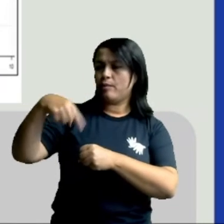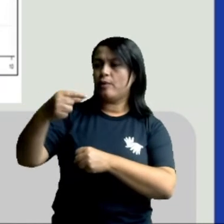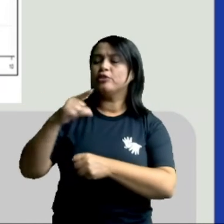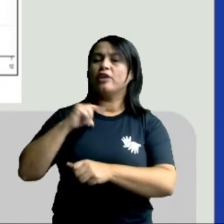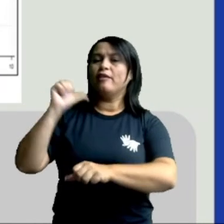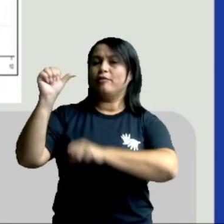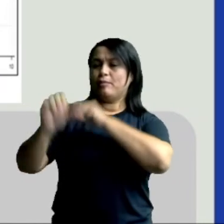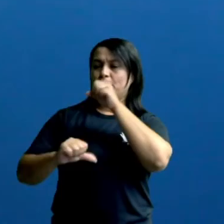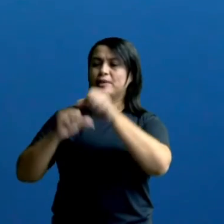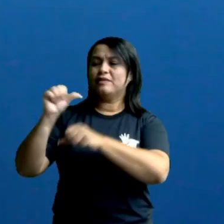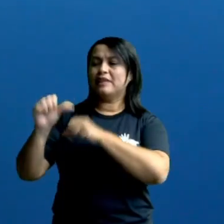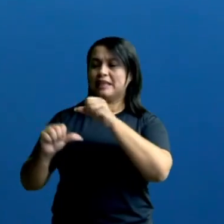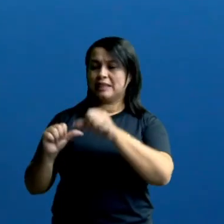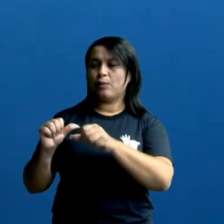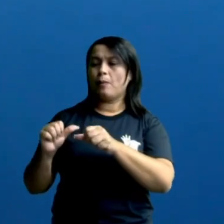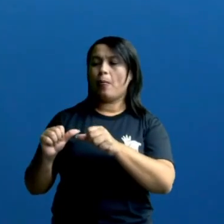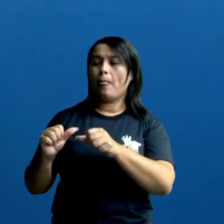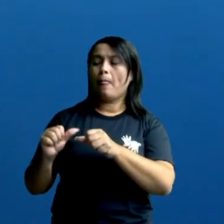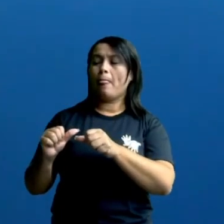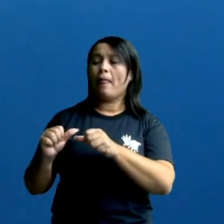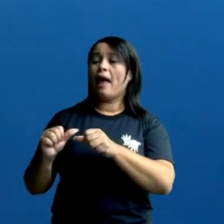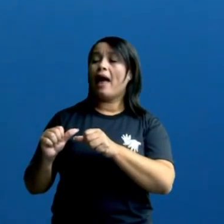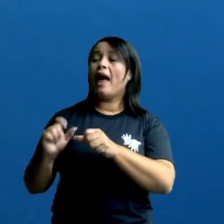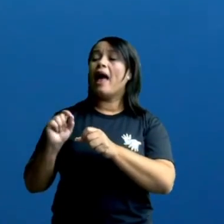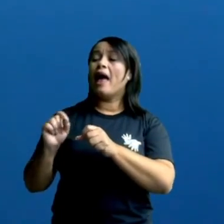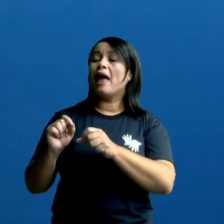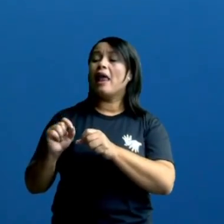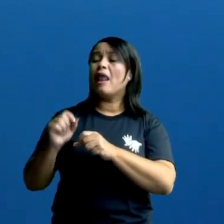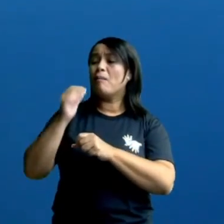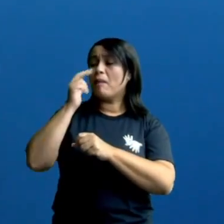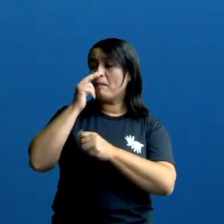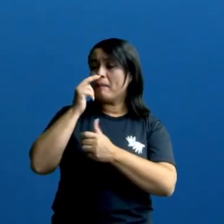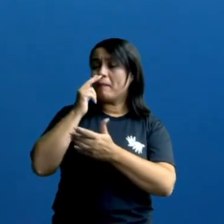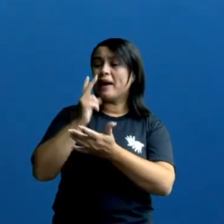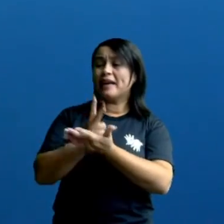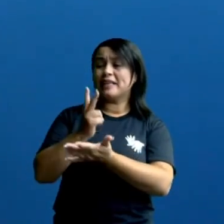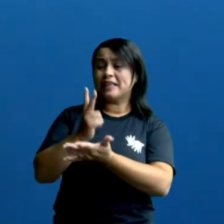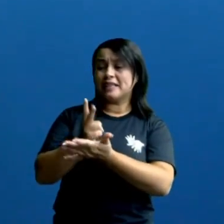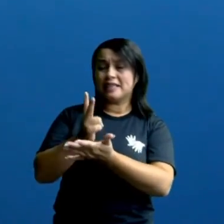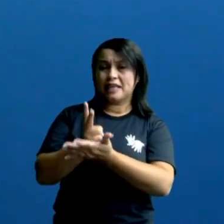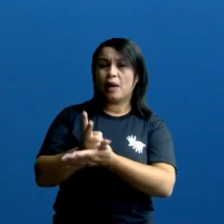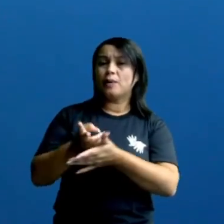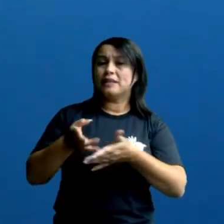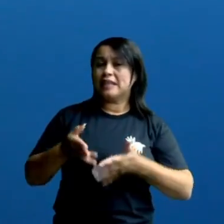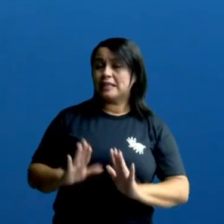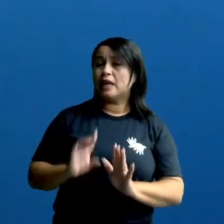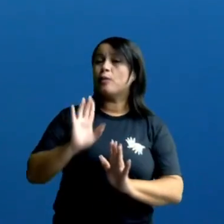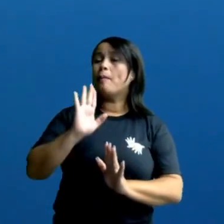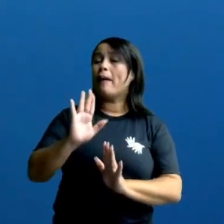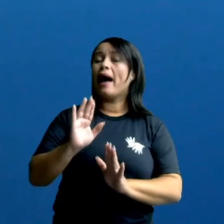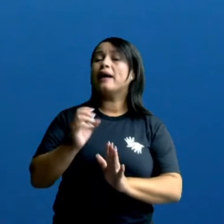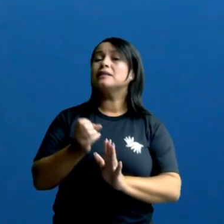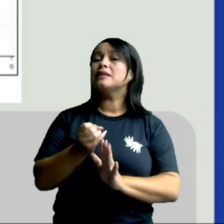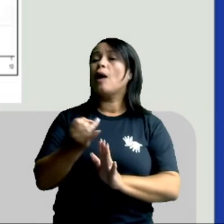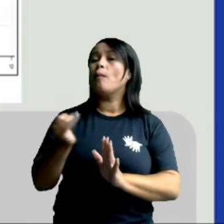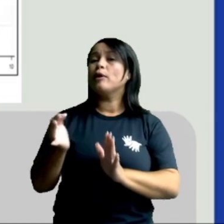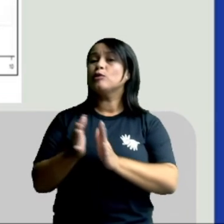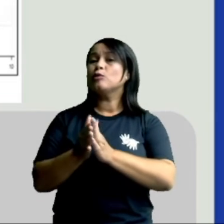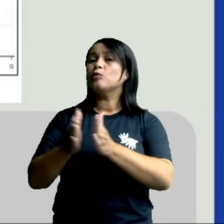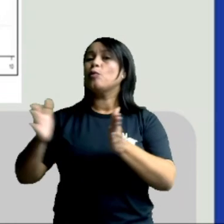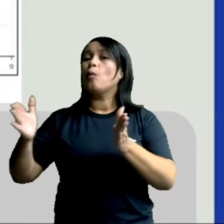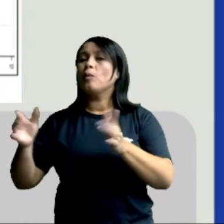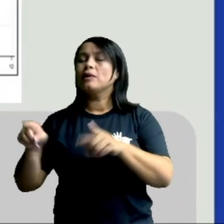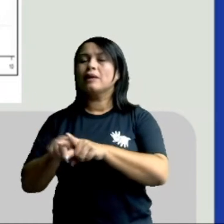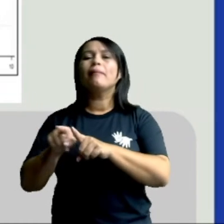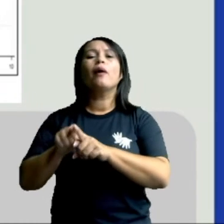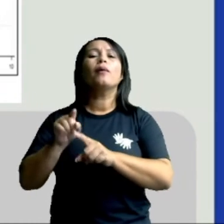Ela diminuiu, ela não diminuiu, ela permaneceu a quantidade de nascidos, mas ela aumentou a quantidade de